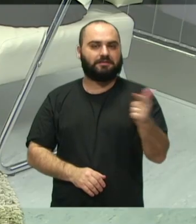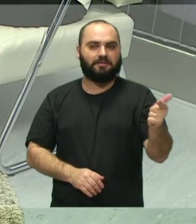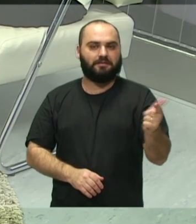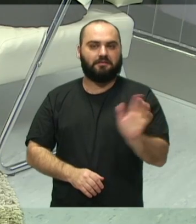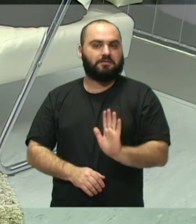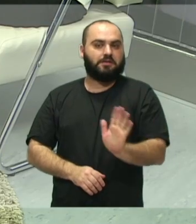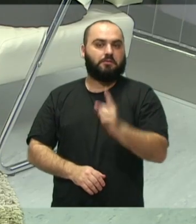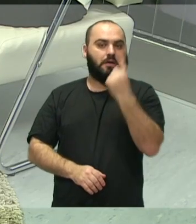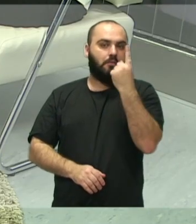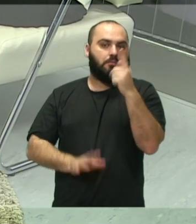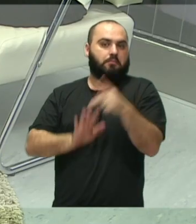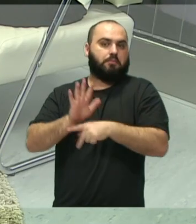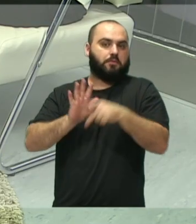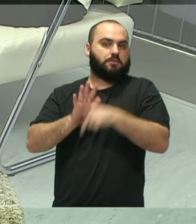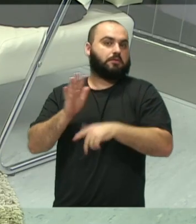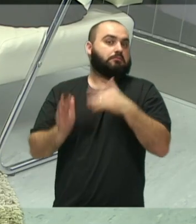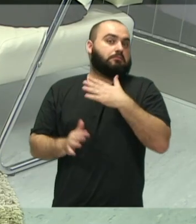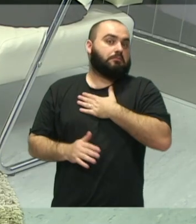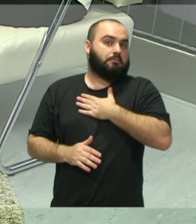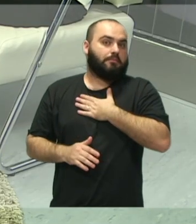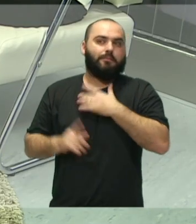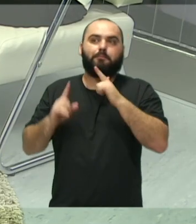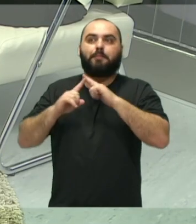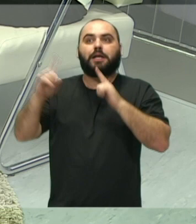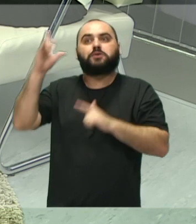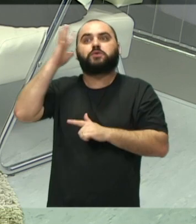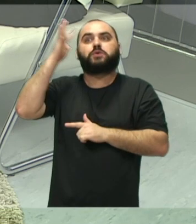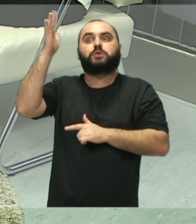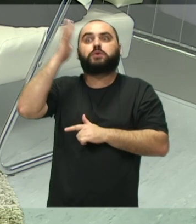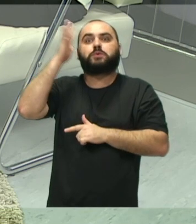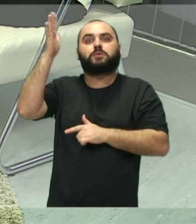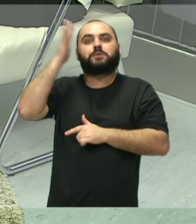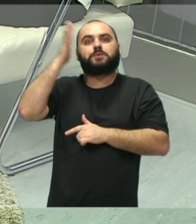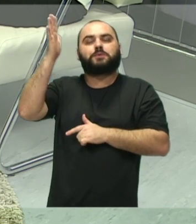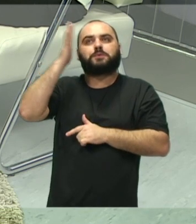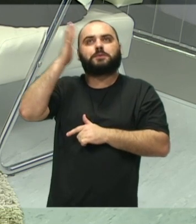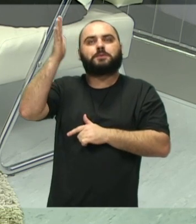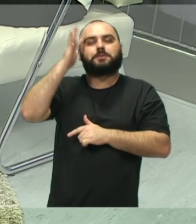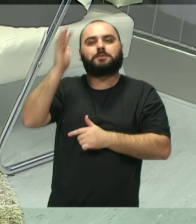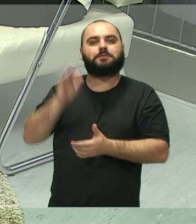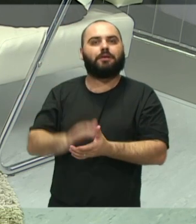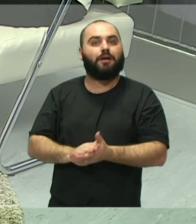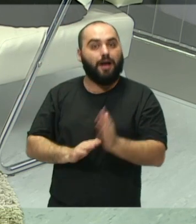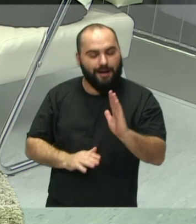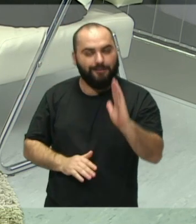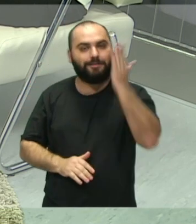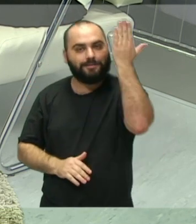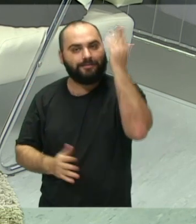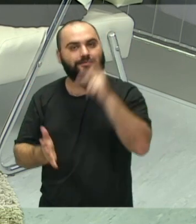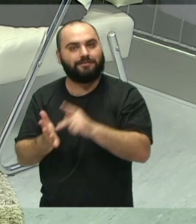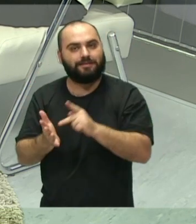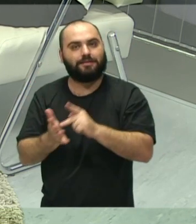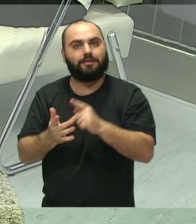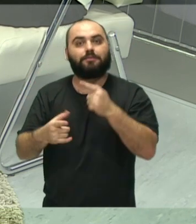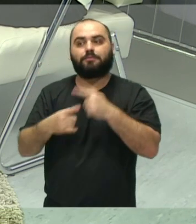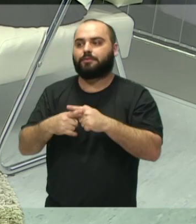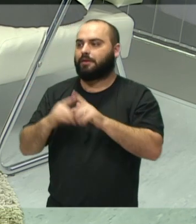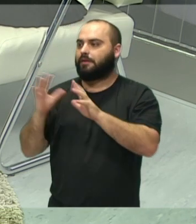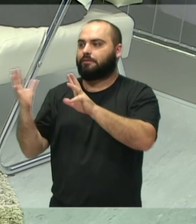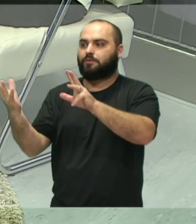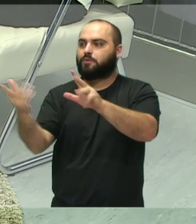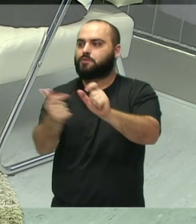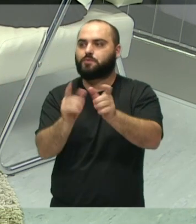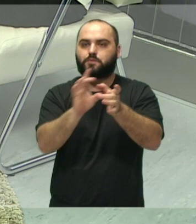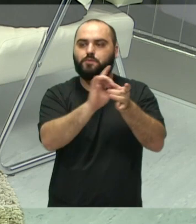não é um projeto meu, só que era um sonho meu muito antigo. E isso aconteceu graças à união dessas partes,